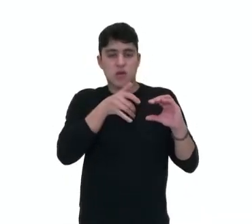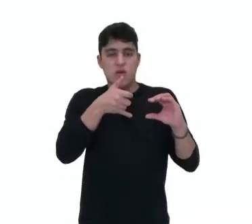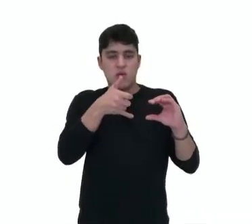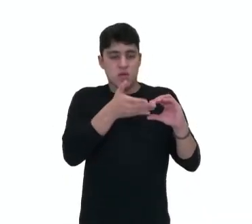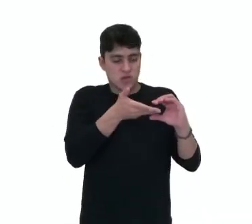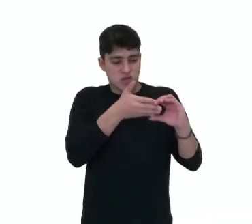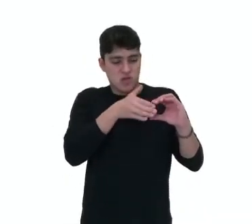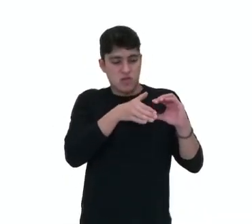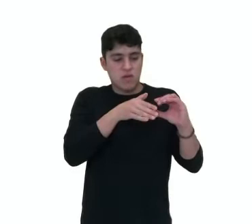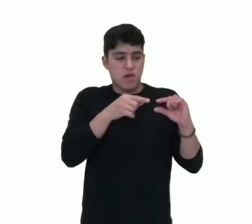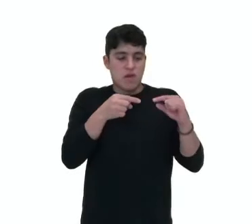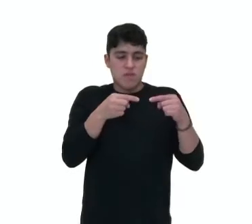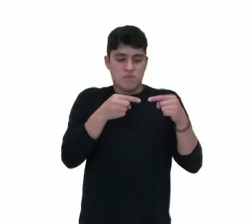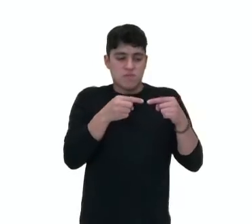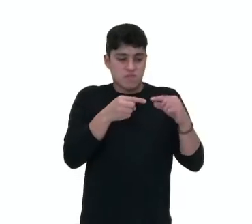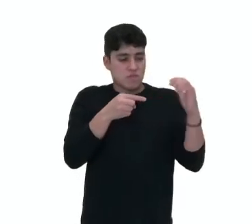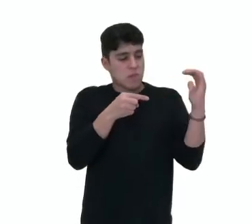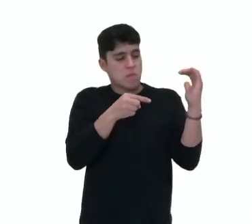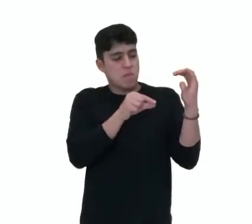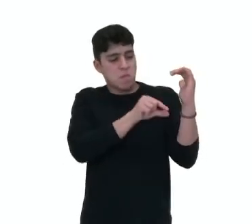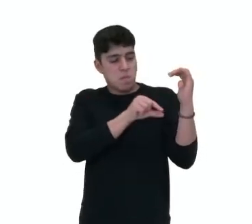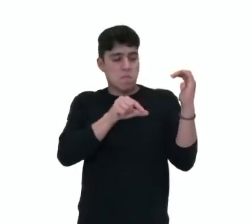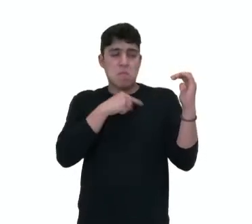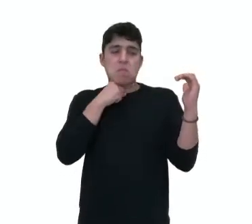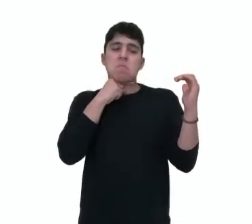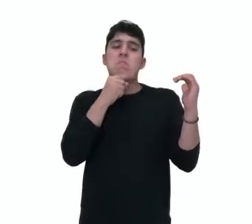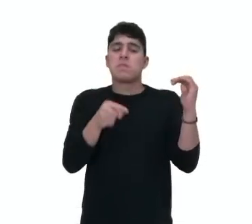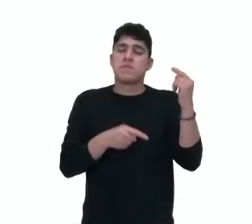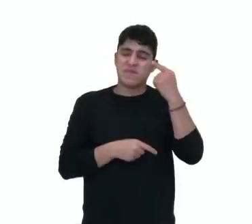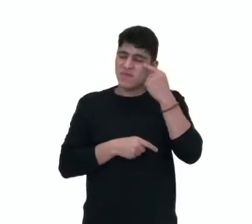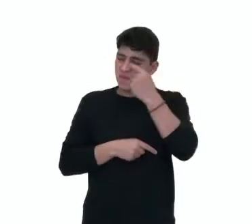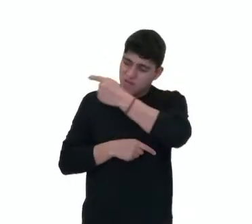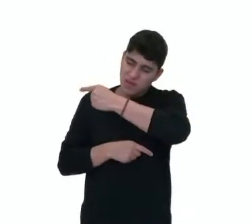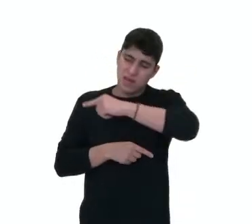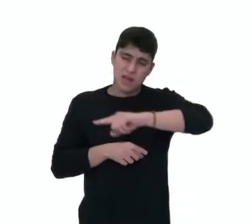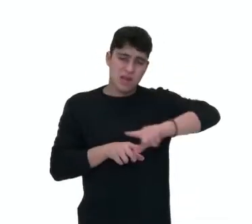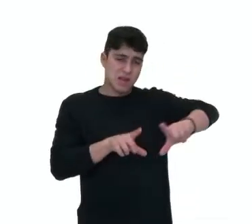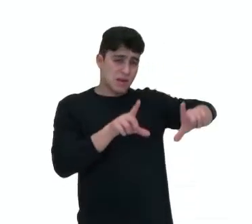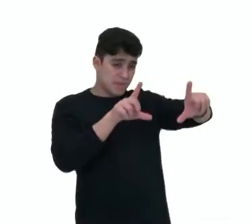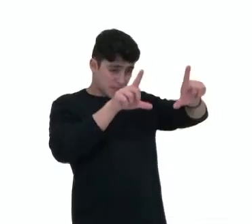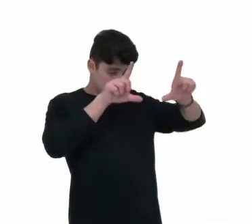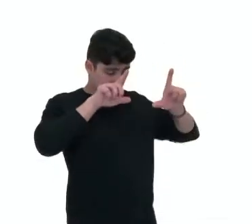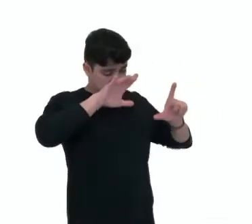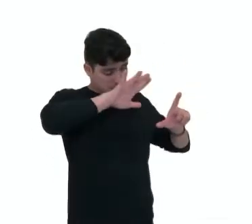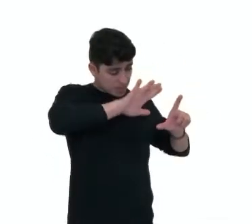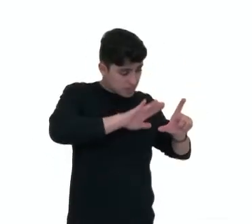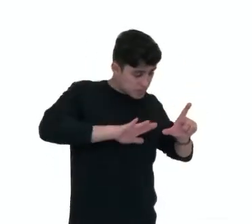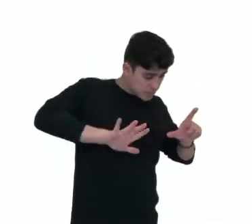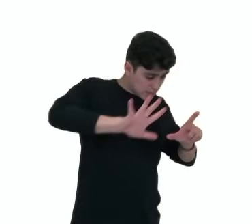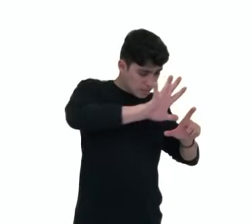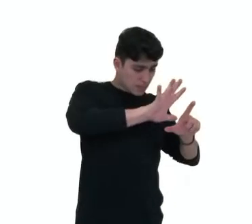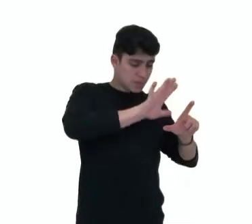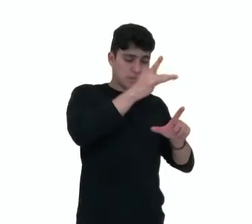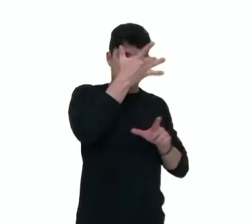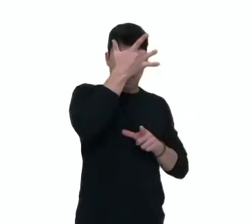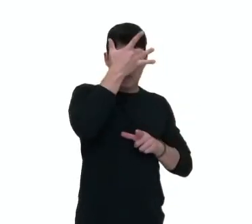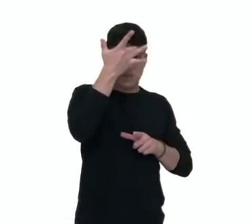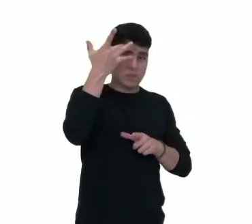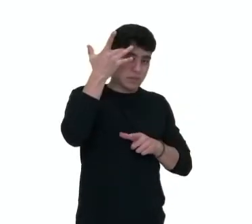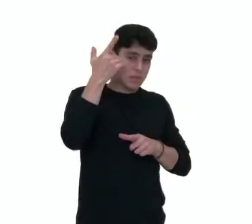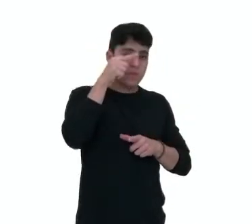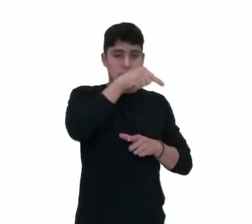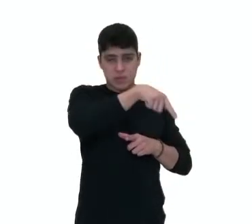gordura? Então, nessa imagem, a gente tem uma representação de uma pessoa na região do cérebro com os seus